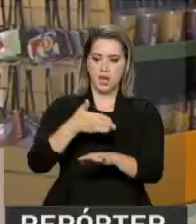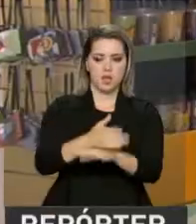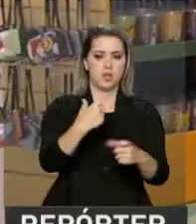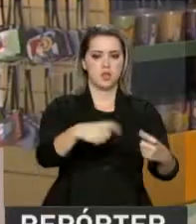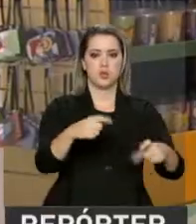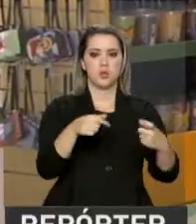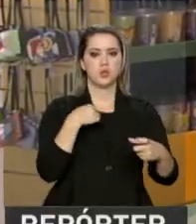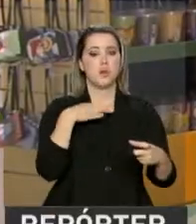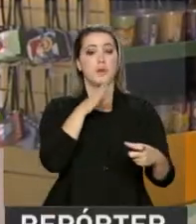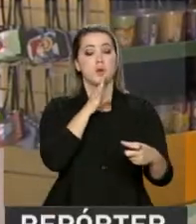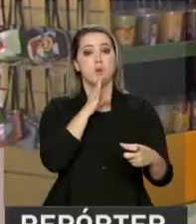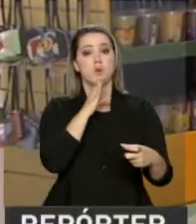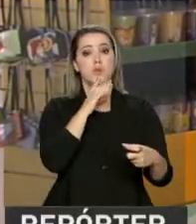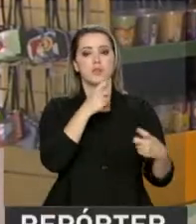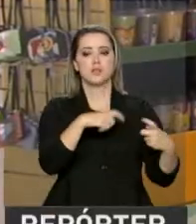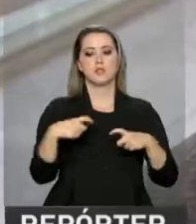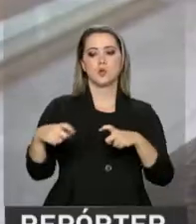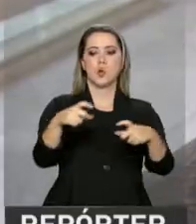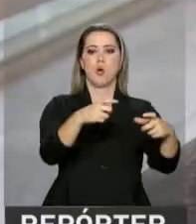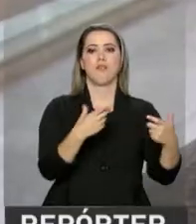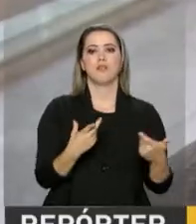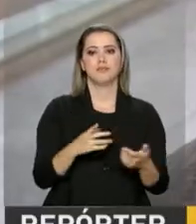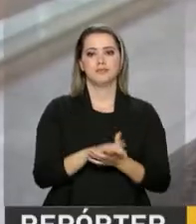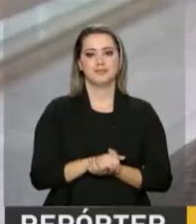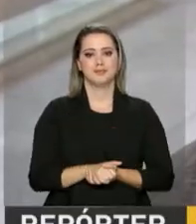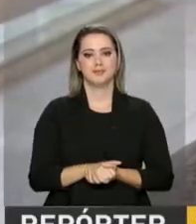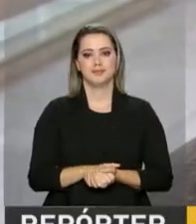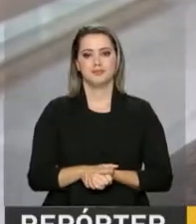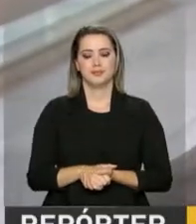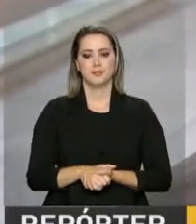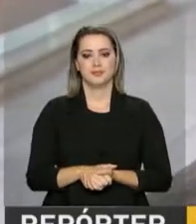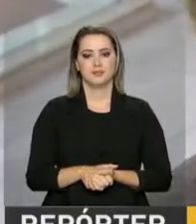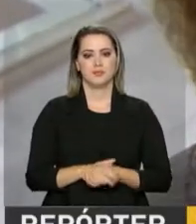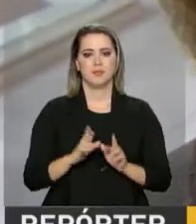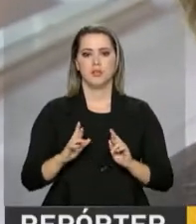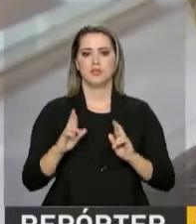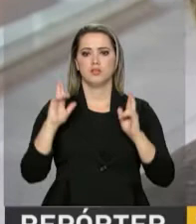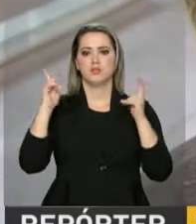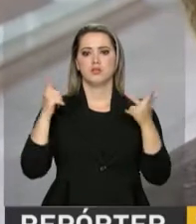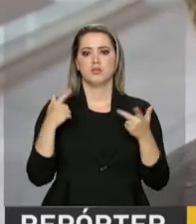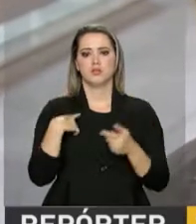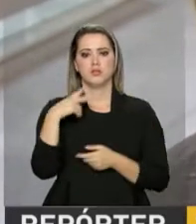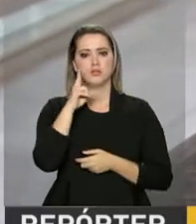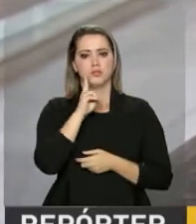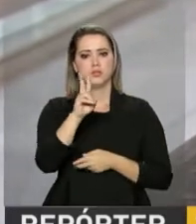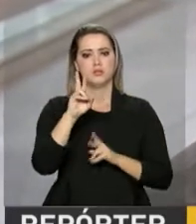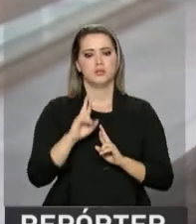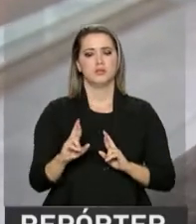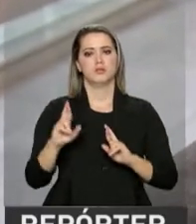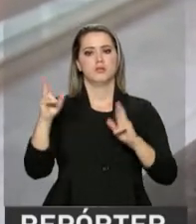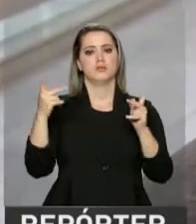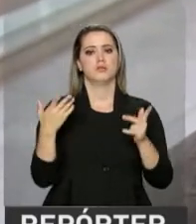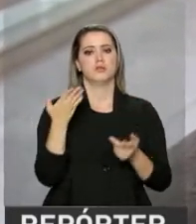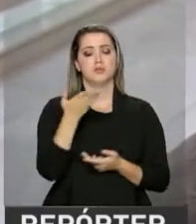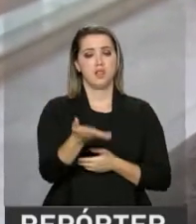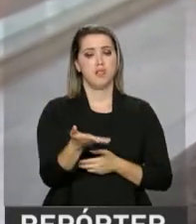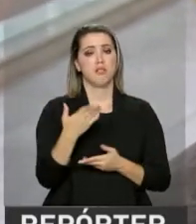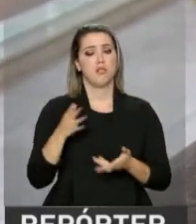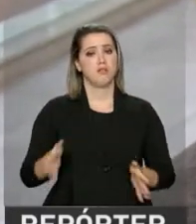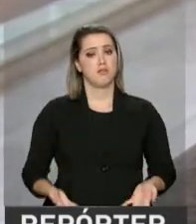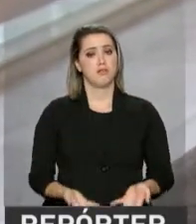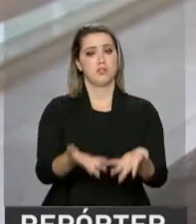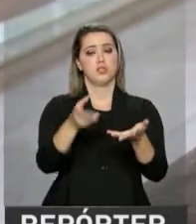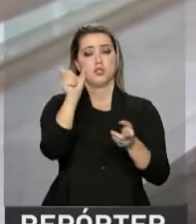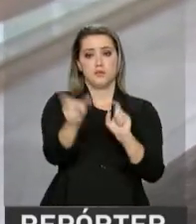só para conhecer as lojinhas acho que é uma coisa diferença um visual diferente acho que até incentivar